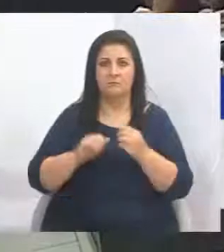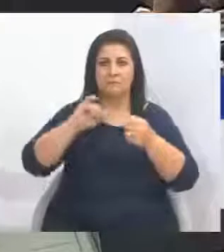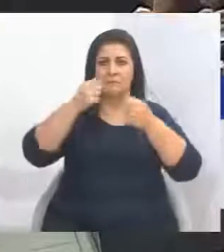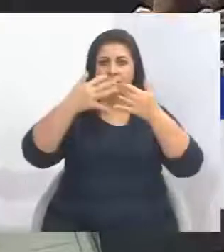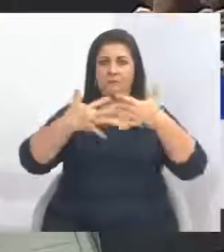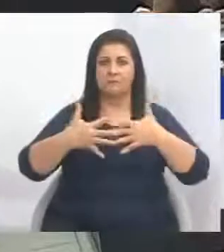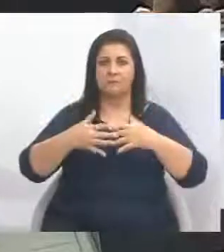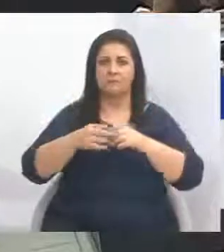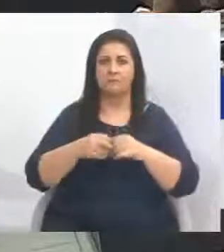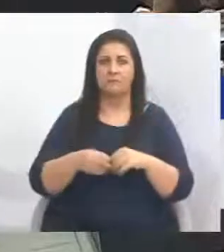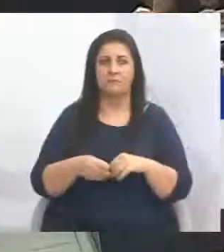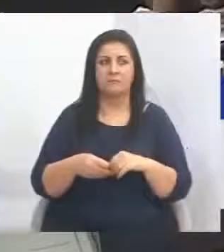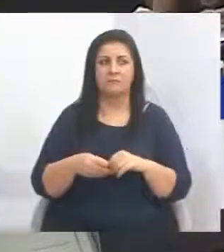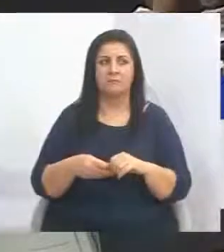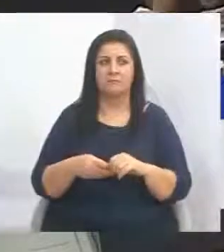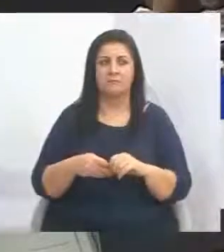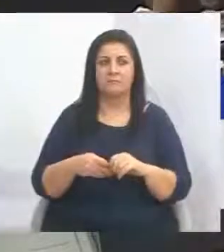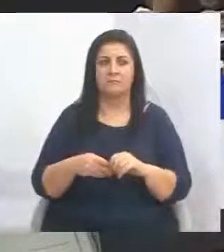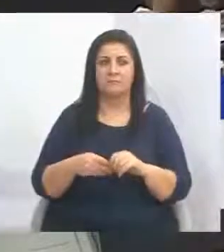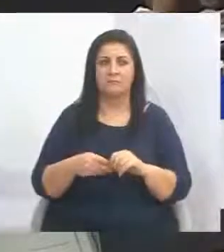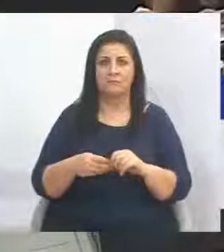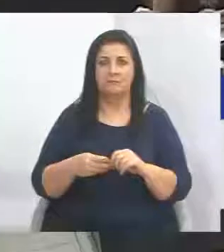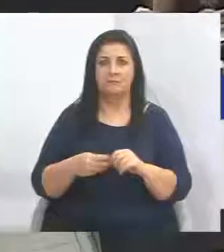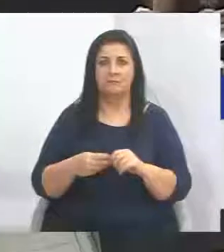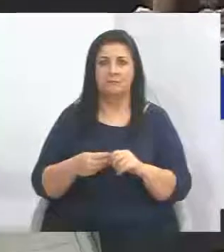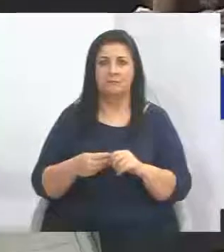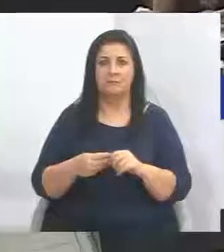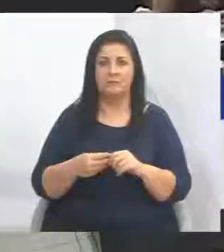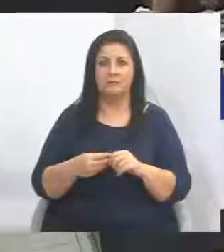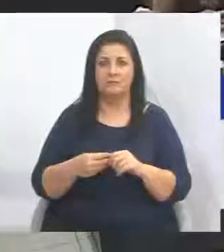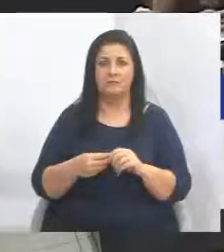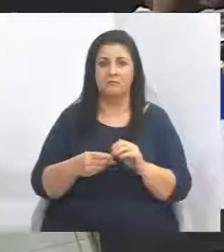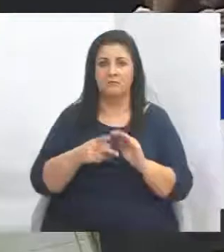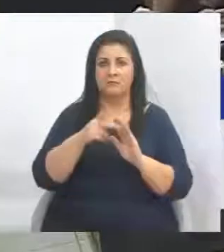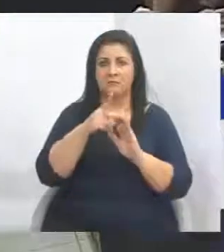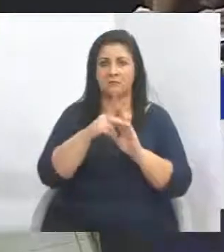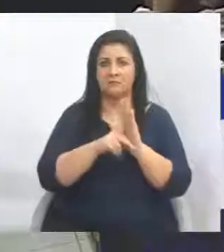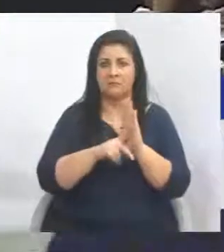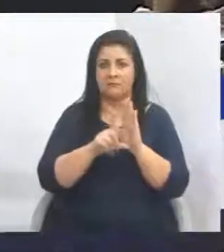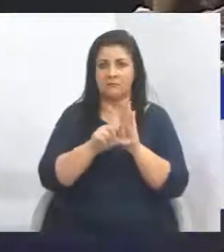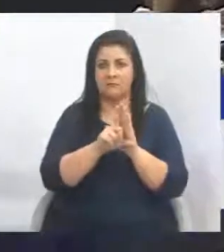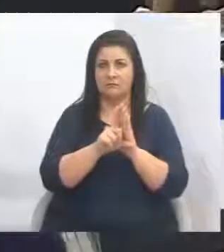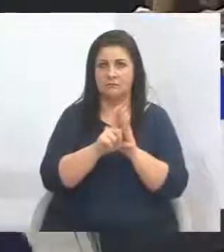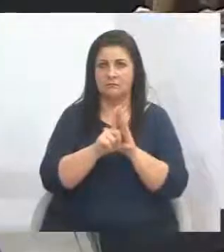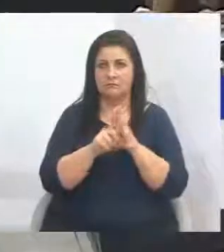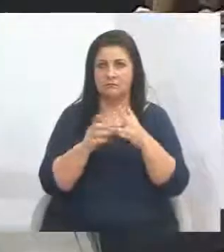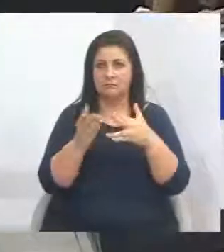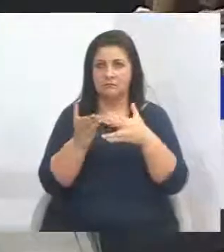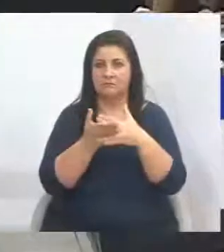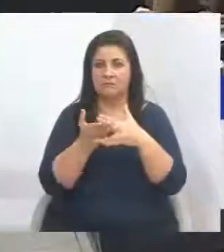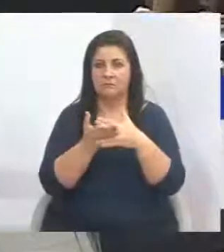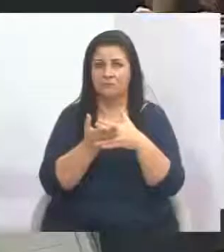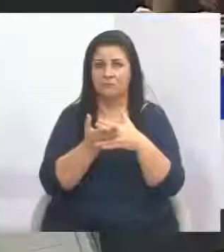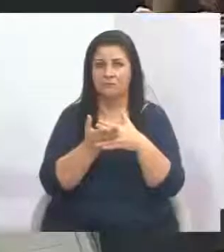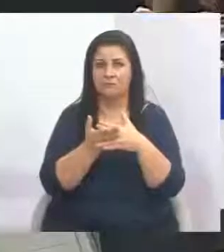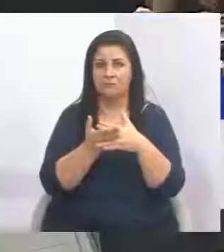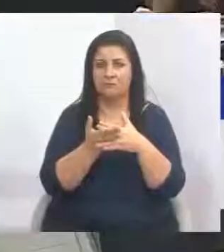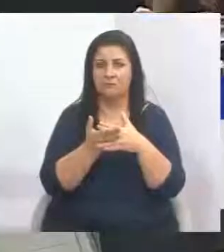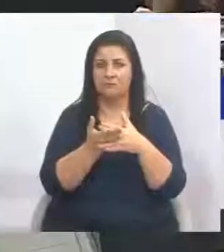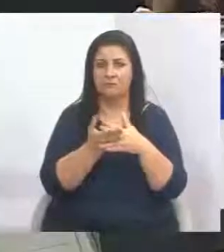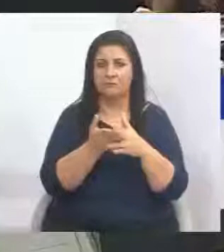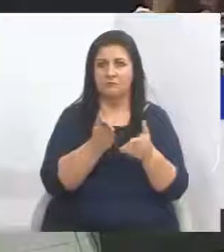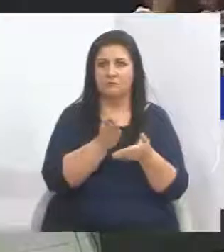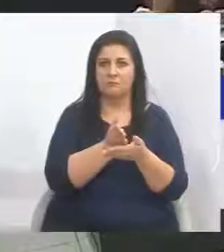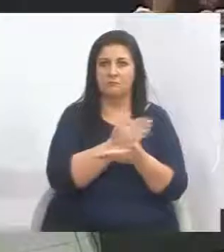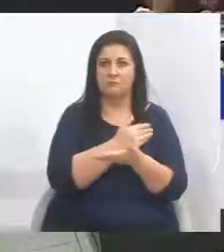Justificando o voto, senhor presidente. Nós sabemos que o projeto ele é dividido em duas partes. O